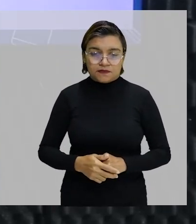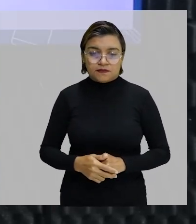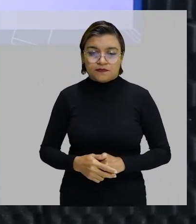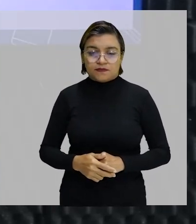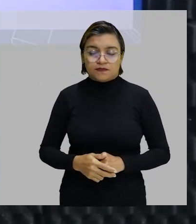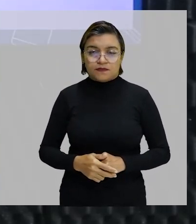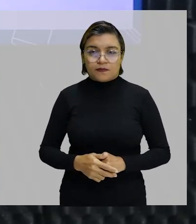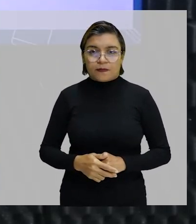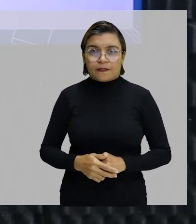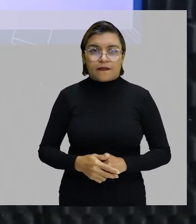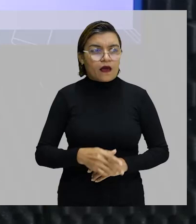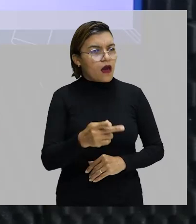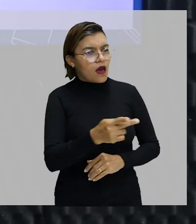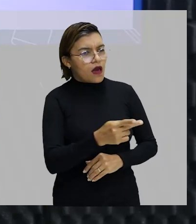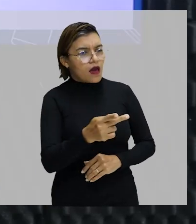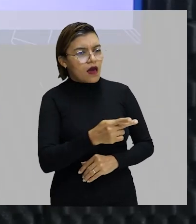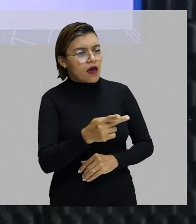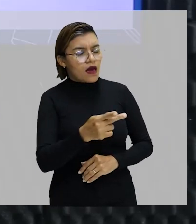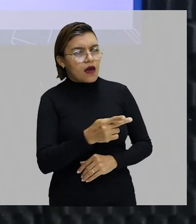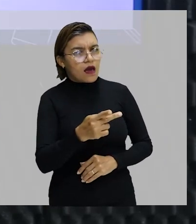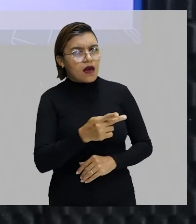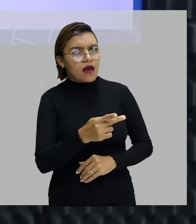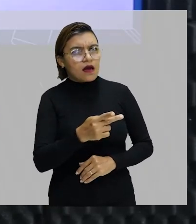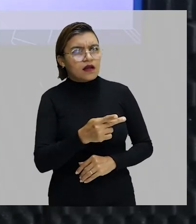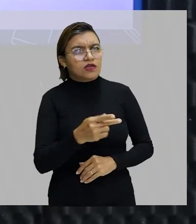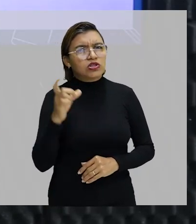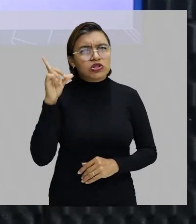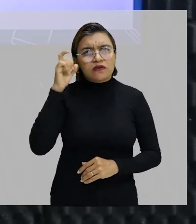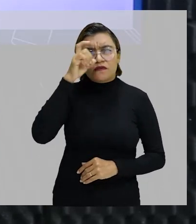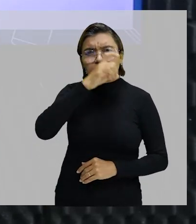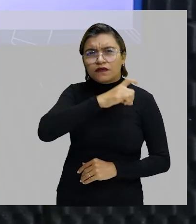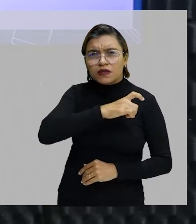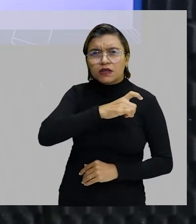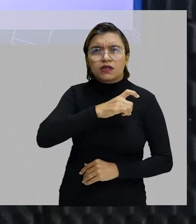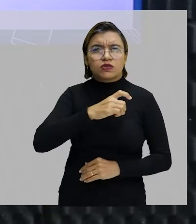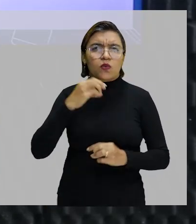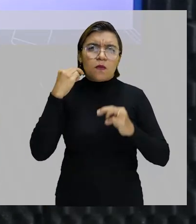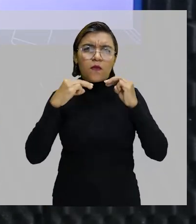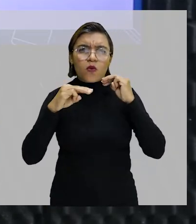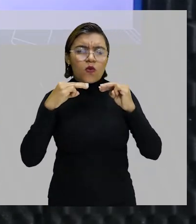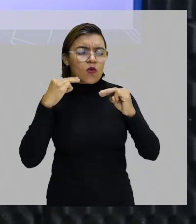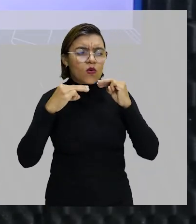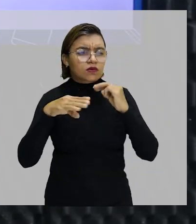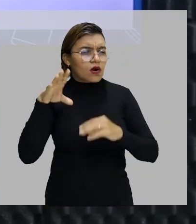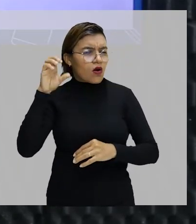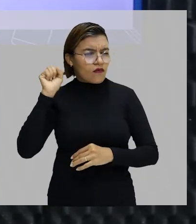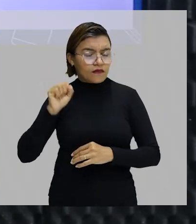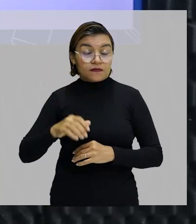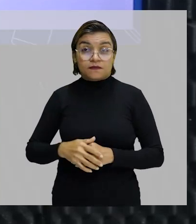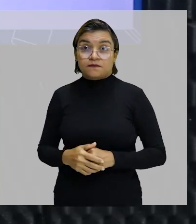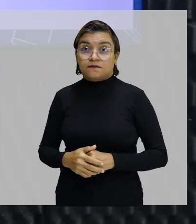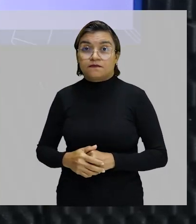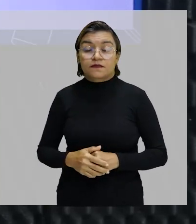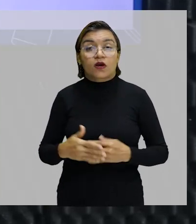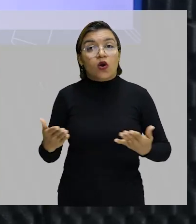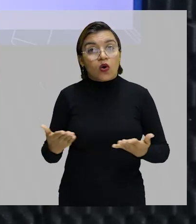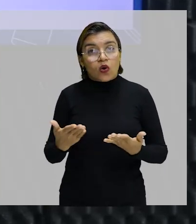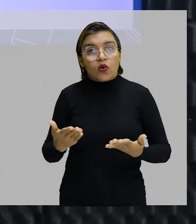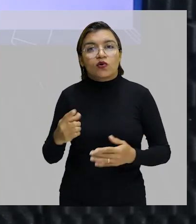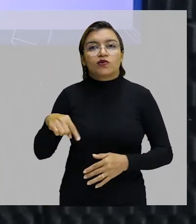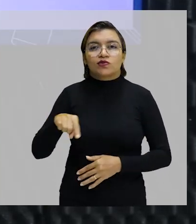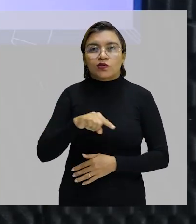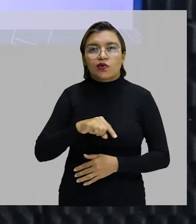Eles raramente estão ouvindo música. Pessoal, então hoje nós falamos das formações de sentenças afirmativas,